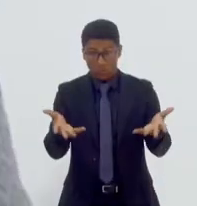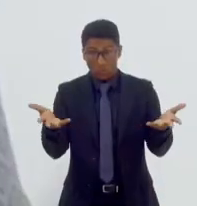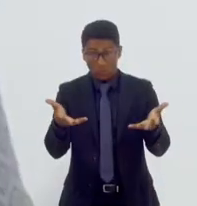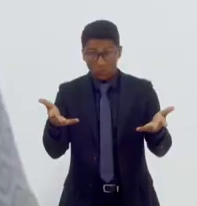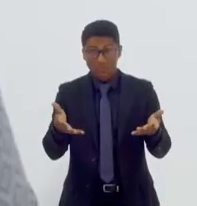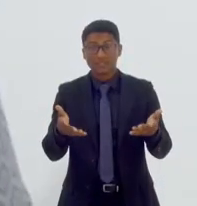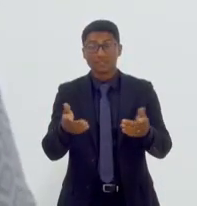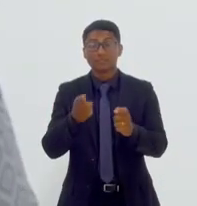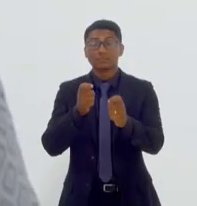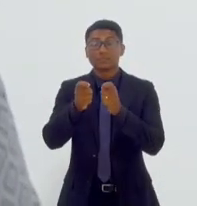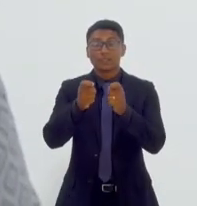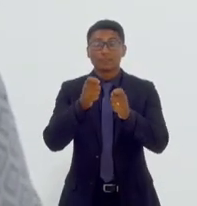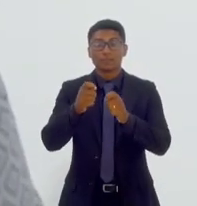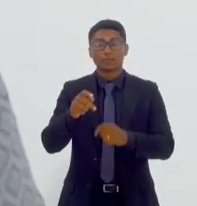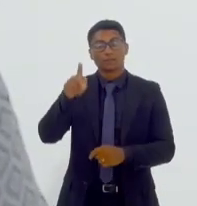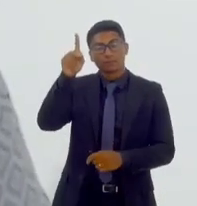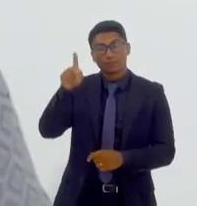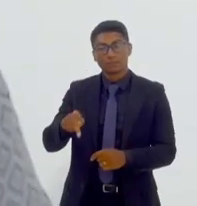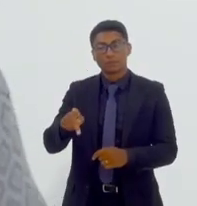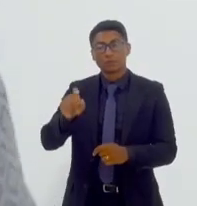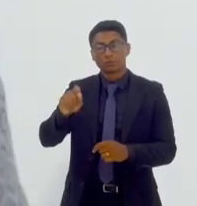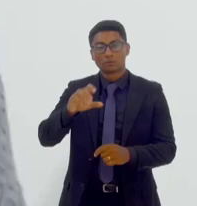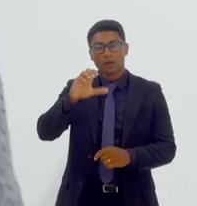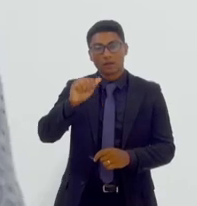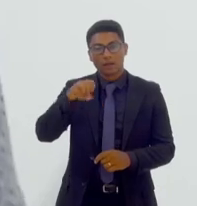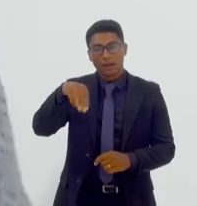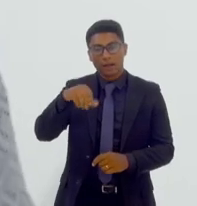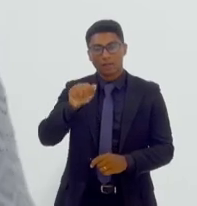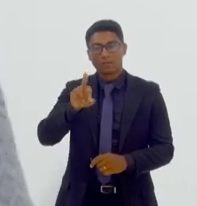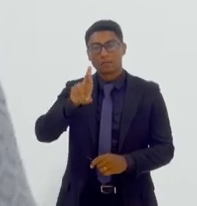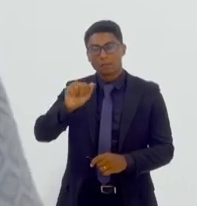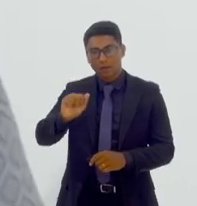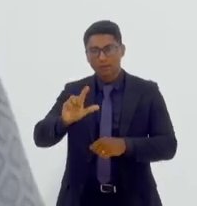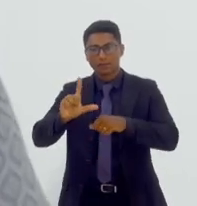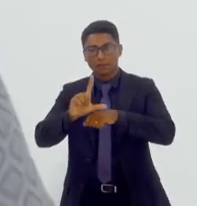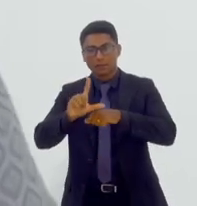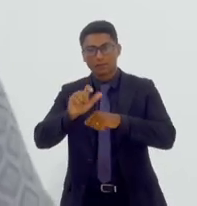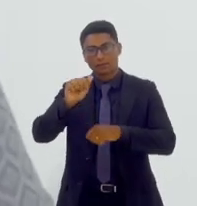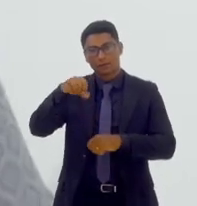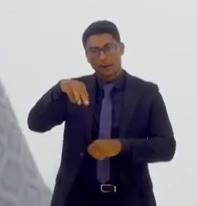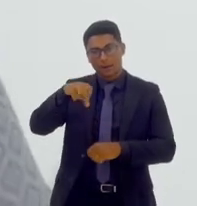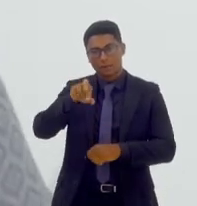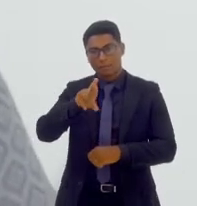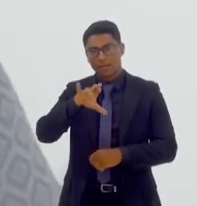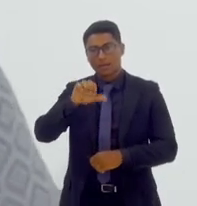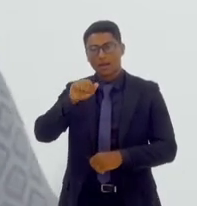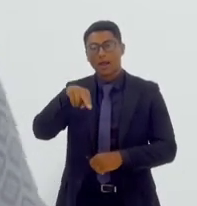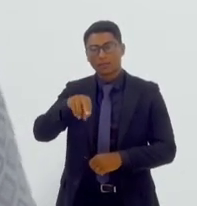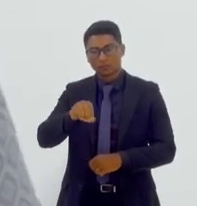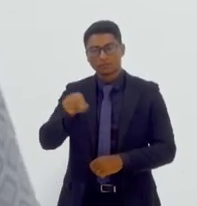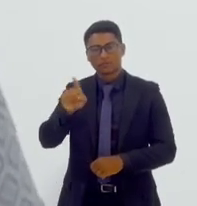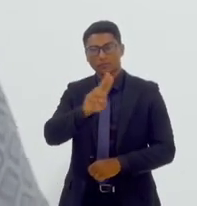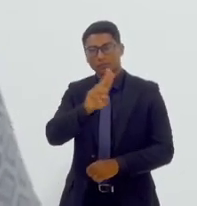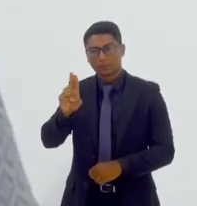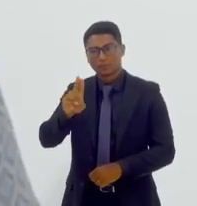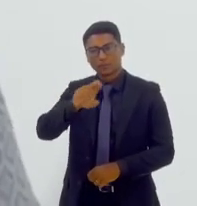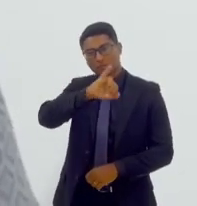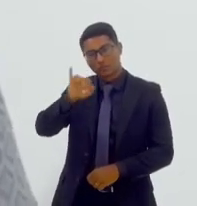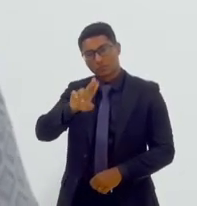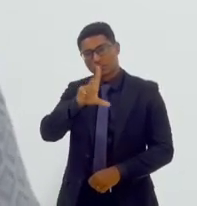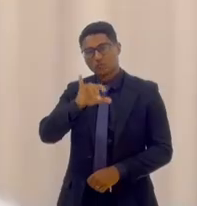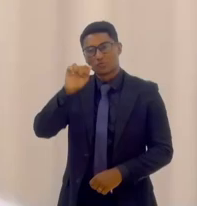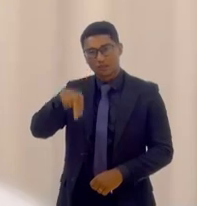O Agenda de Futuro de hoje entrevista o presidente da Câmara de Comércio Americana do Rio de Janeiro, Júlia Chediak. Olá, presidente, seja